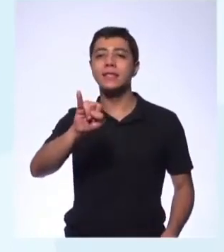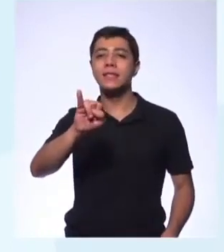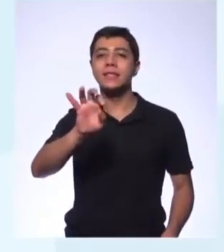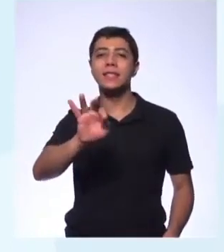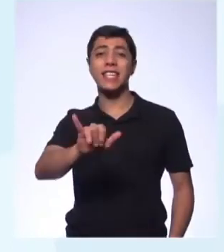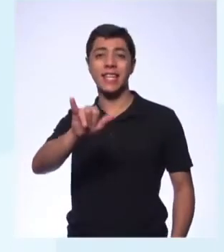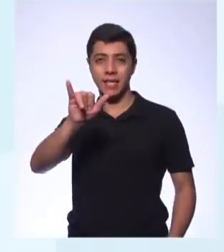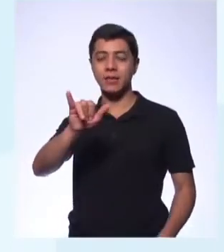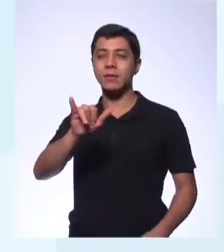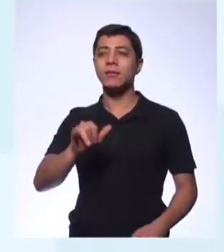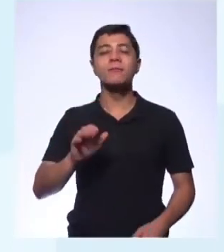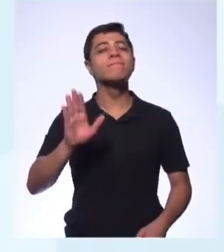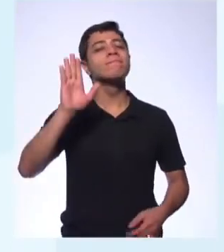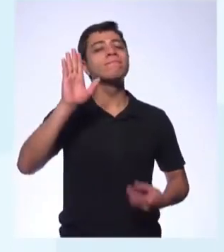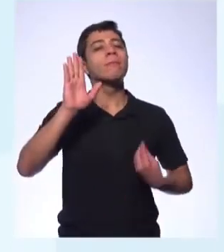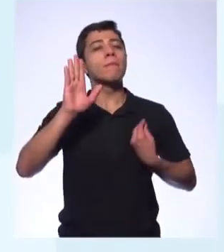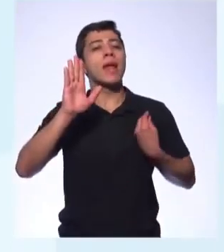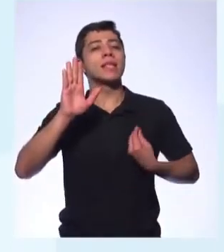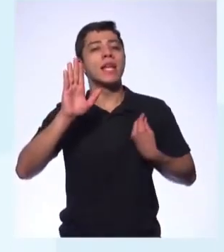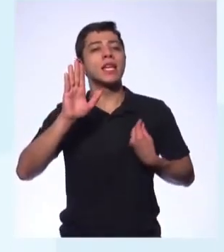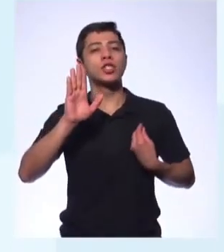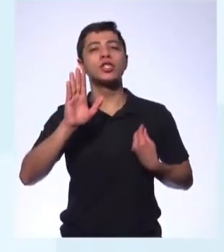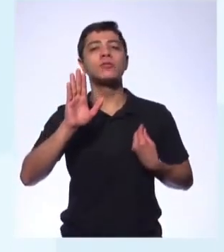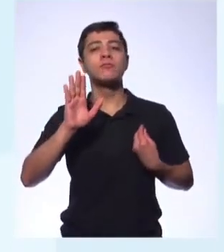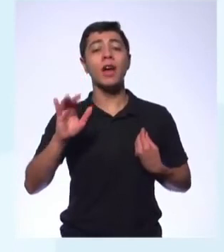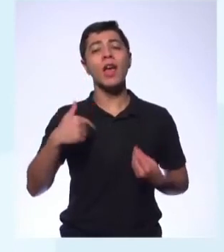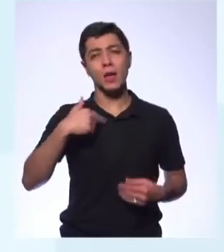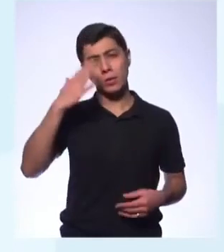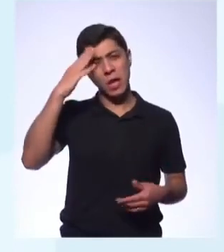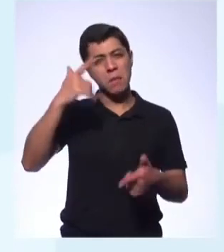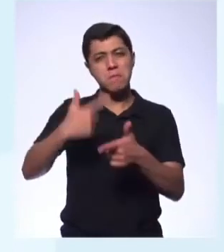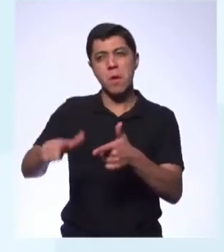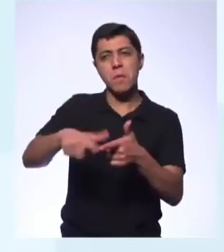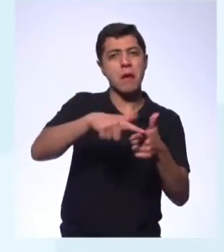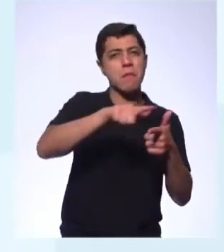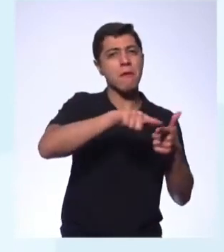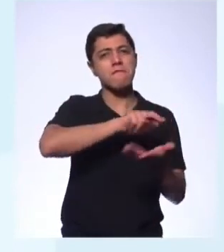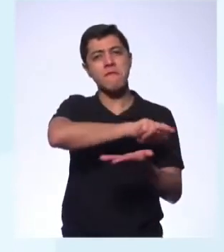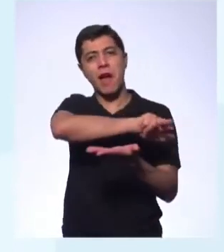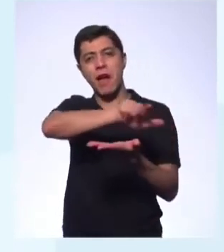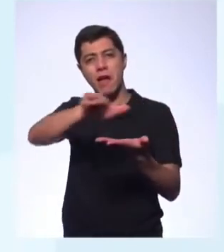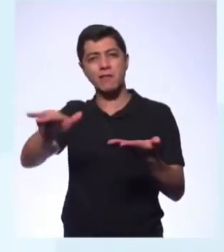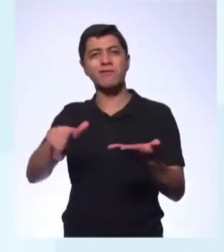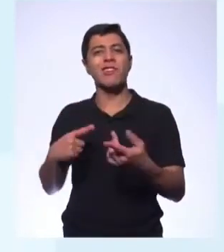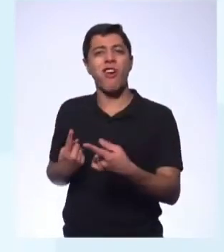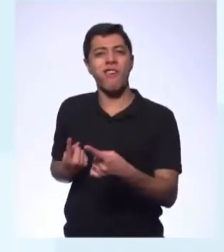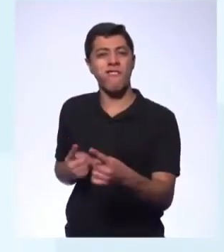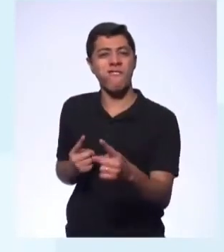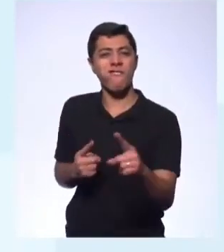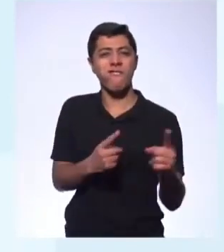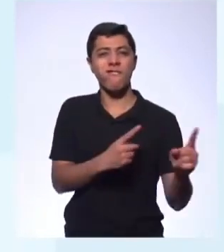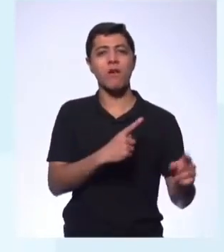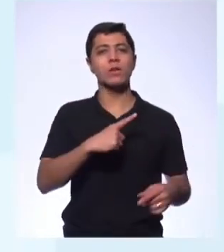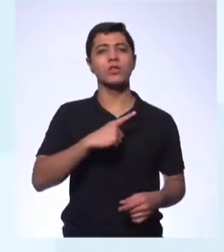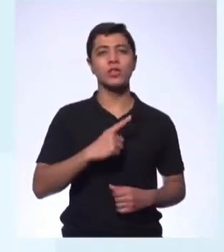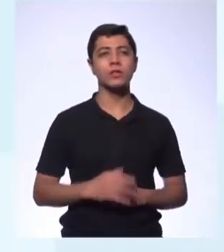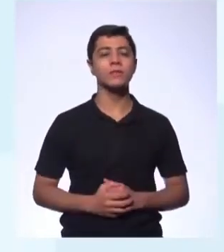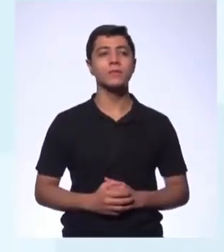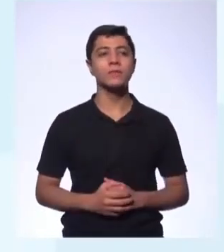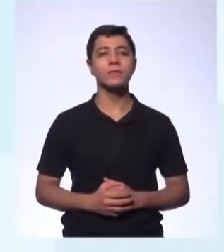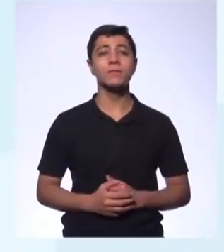as primeiras sou mais. Sou mãe de muitas moléstias e filha de outras que tais. O